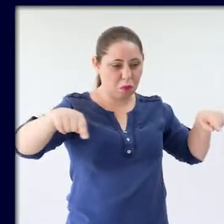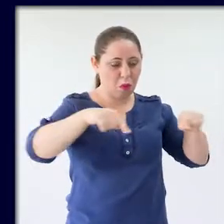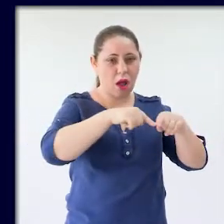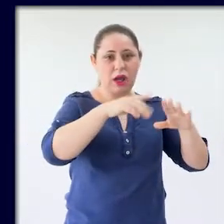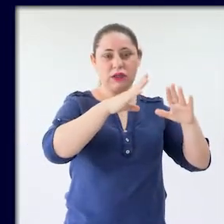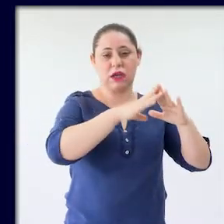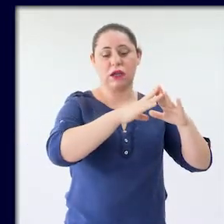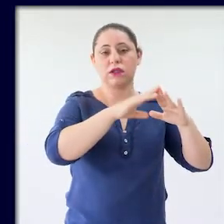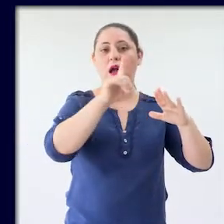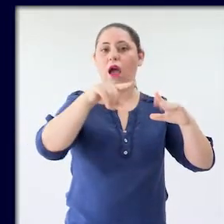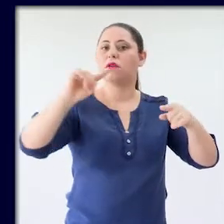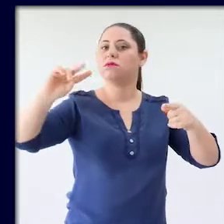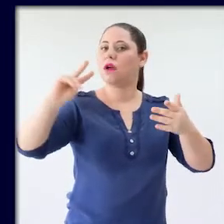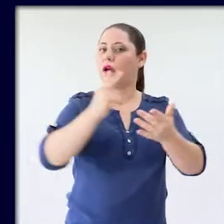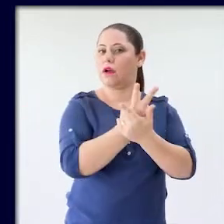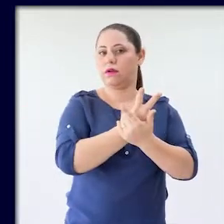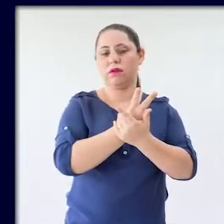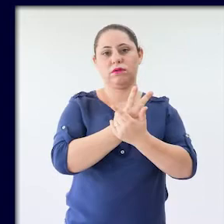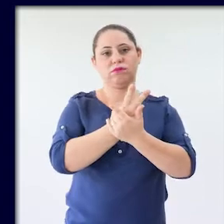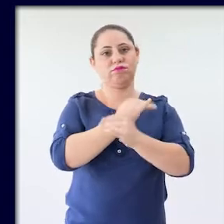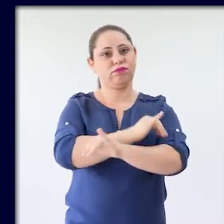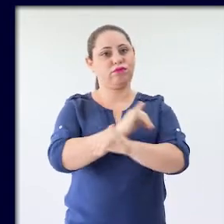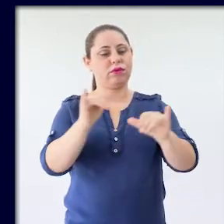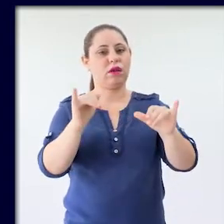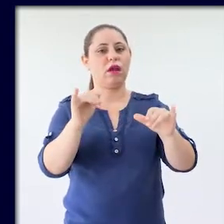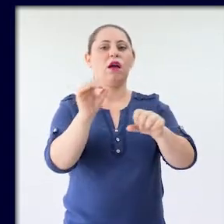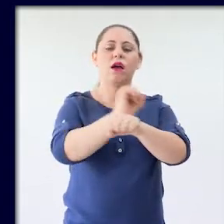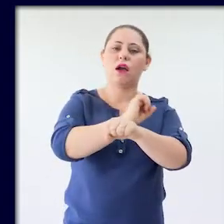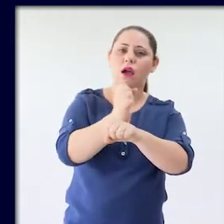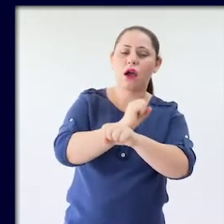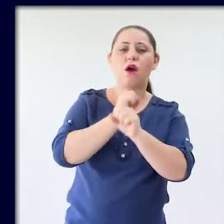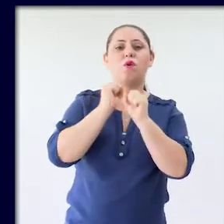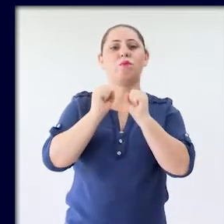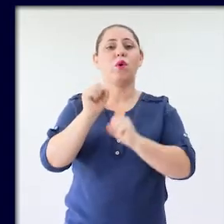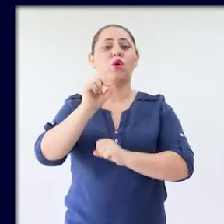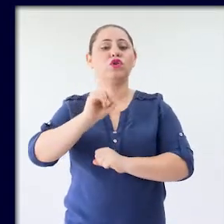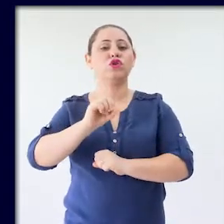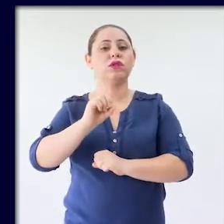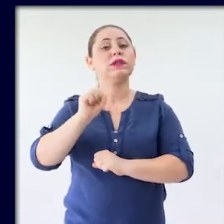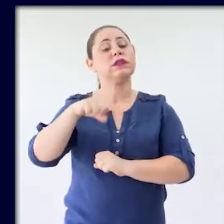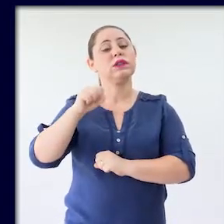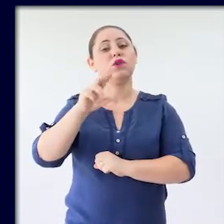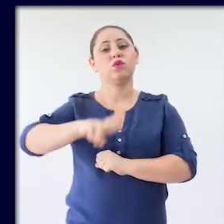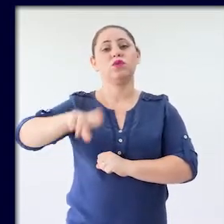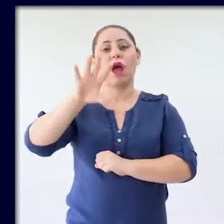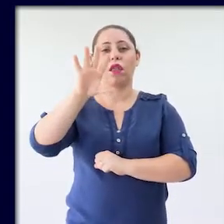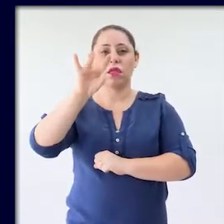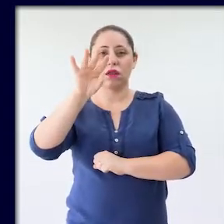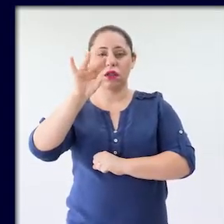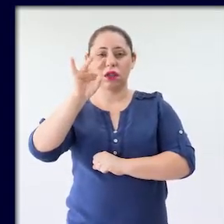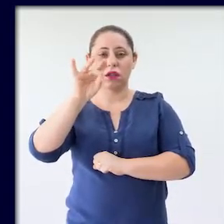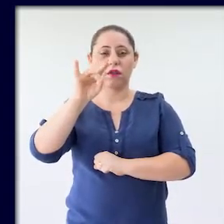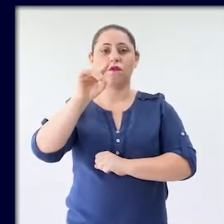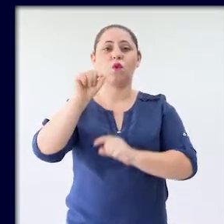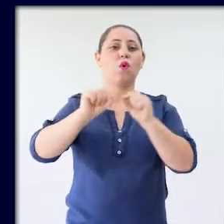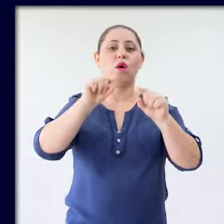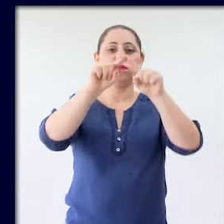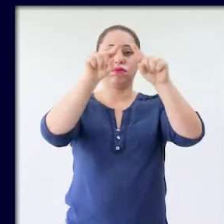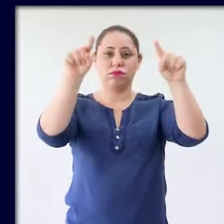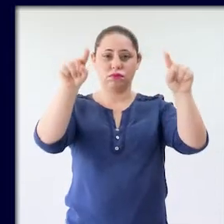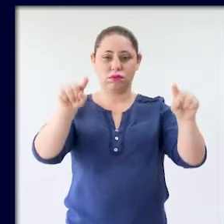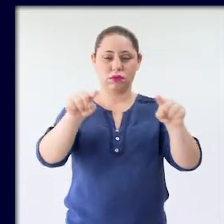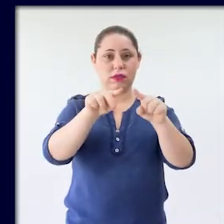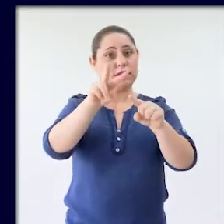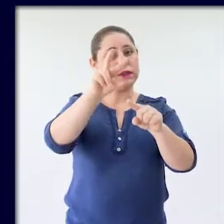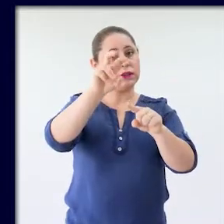política irregular. Automóveis pode, sim, utilizar de adesivos, respeitada essa dimensão de